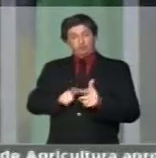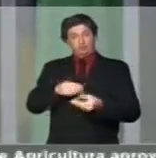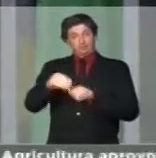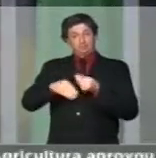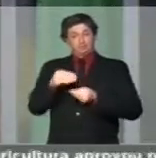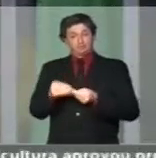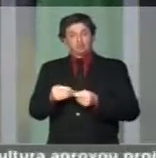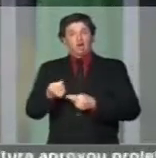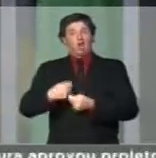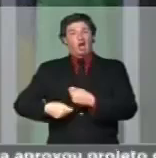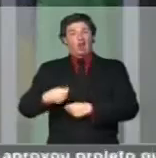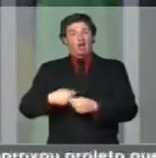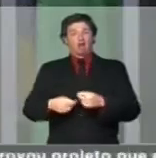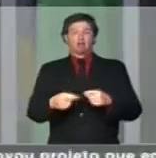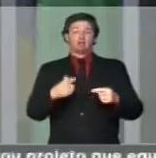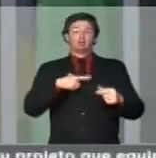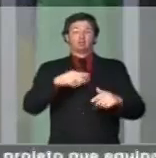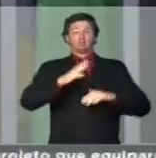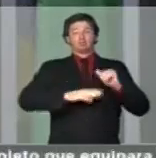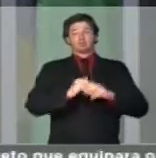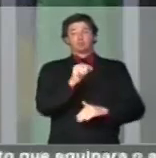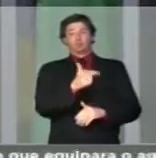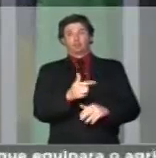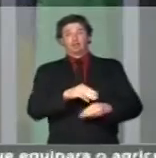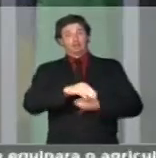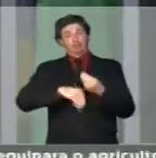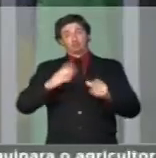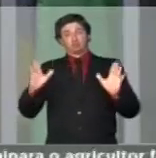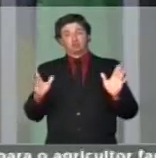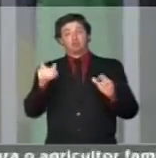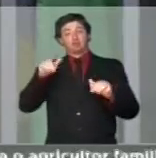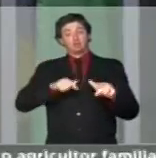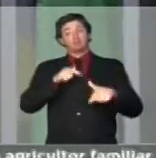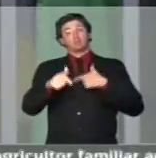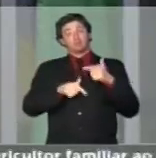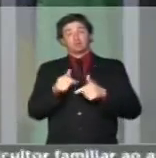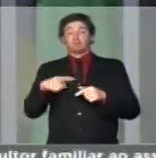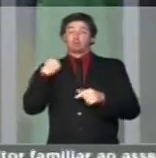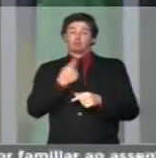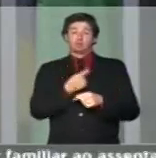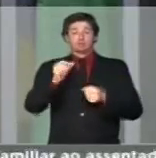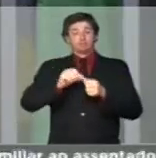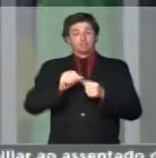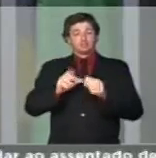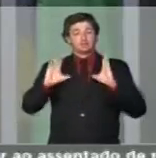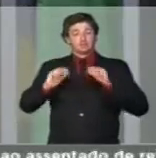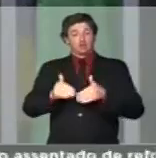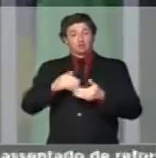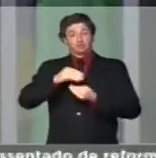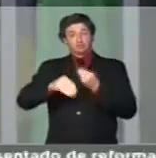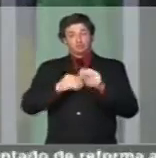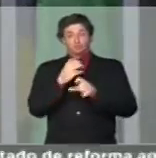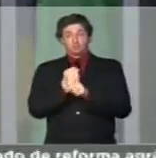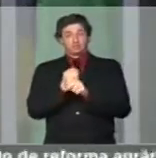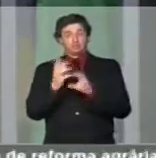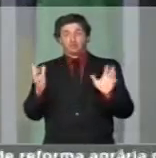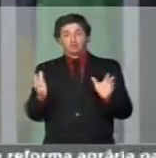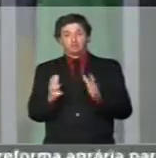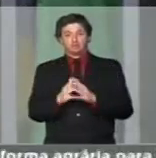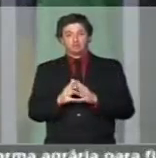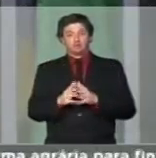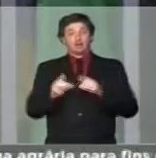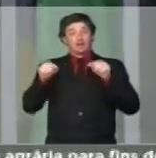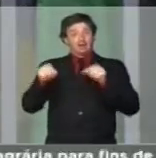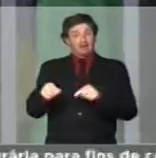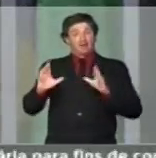mistura corrupção com incompetência. Eu me refiro ao trabalho que nós temos feito na Comissão Mista de Orçamento. Ali